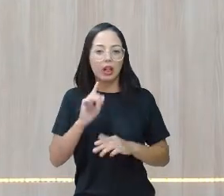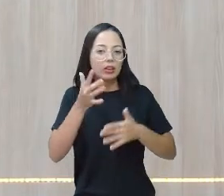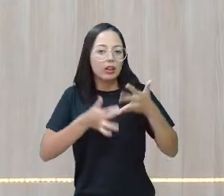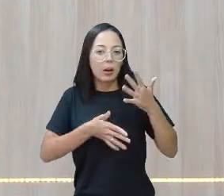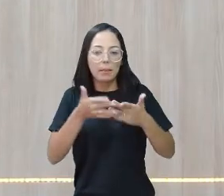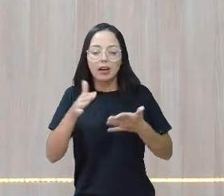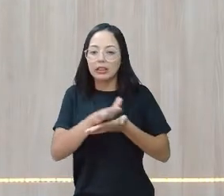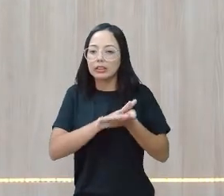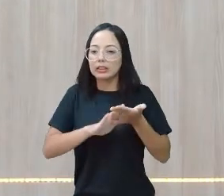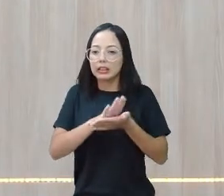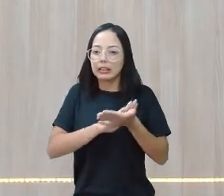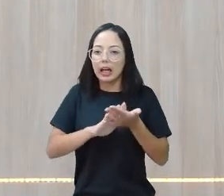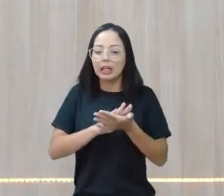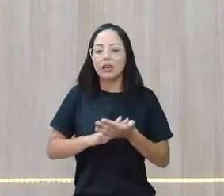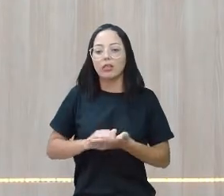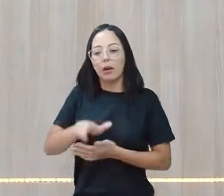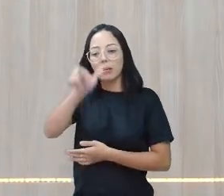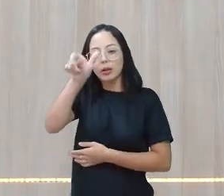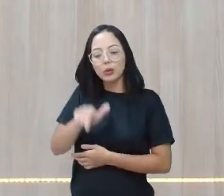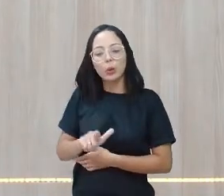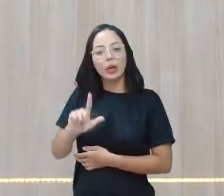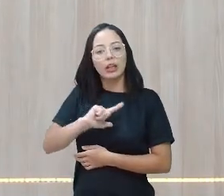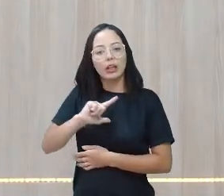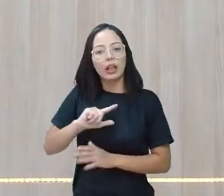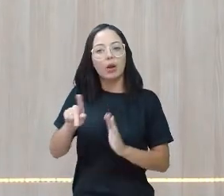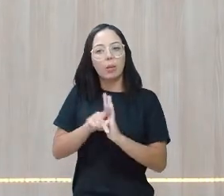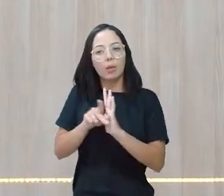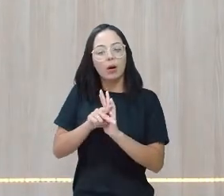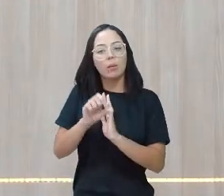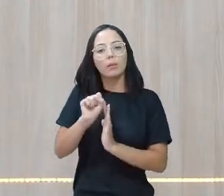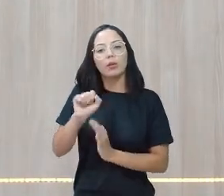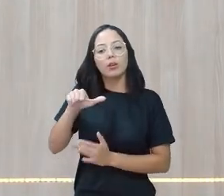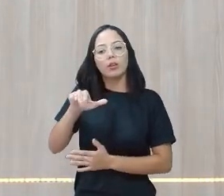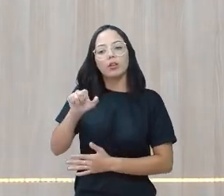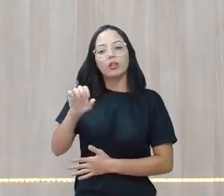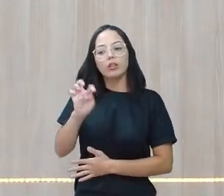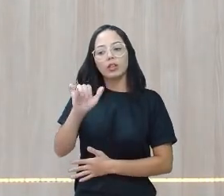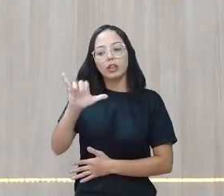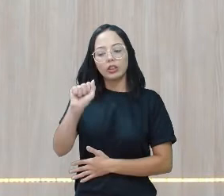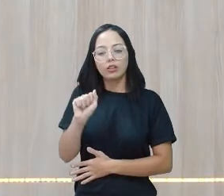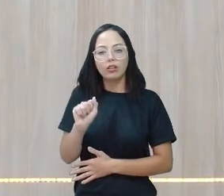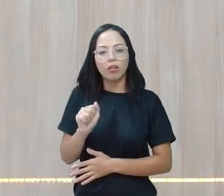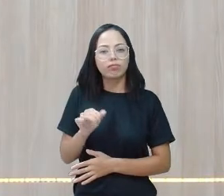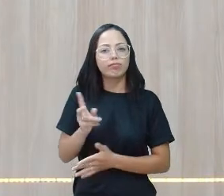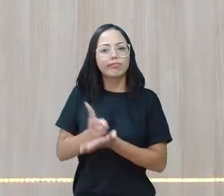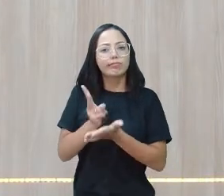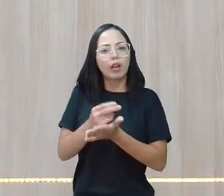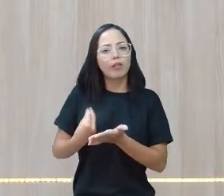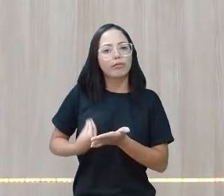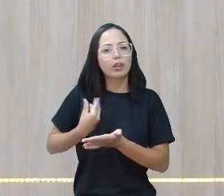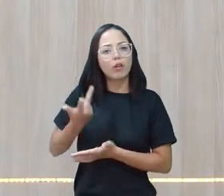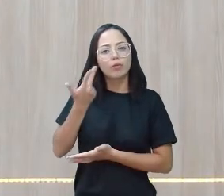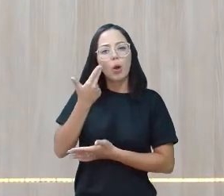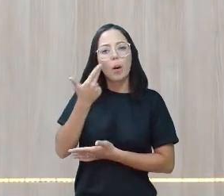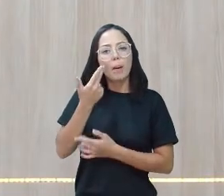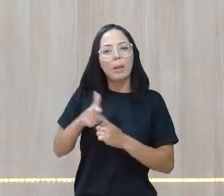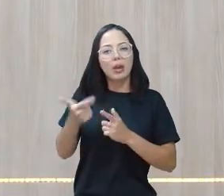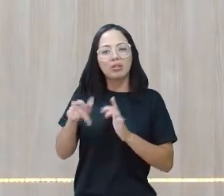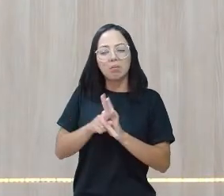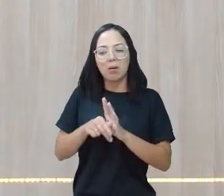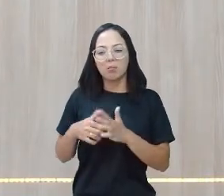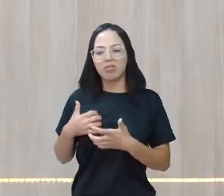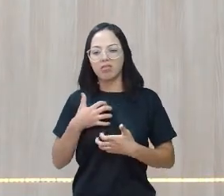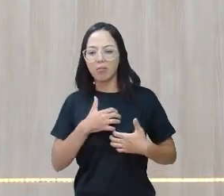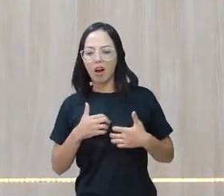incomoda a pessoa que tem essa condição. Ela é uma coisa que existe, mas que não causa um